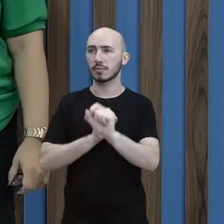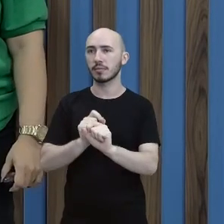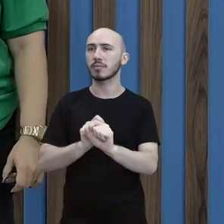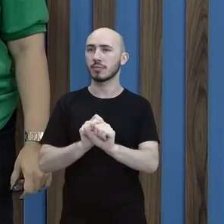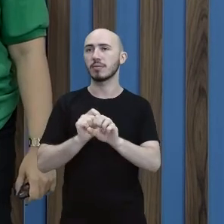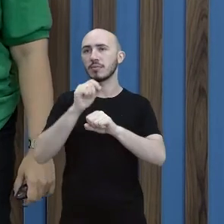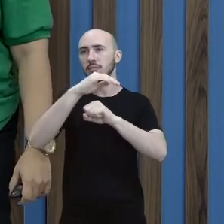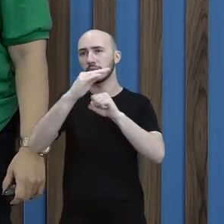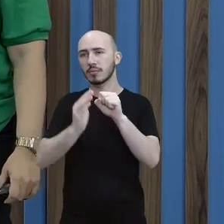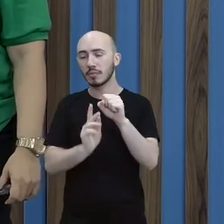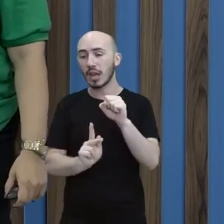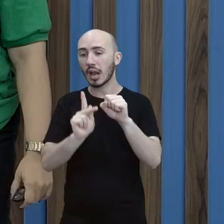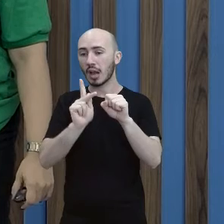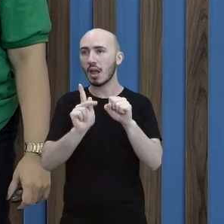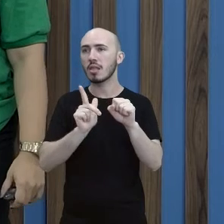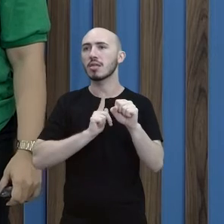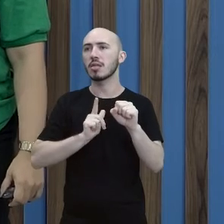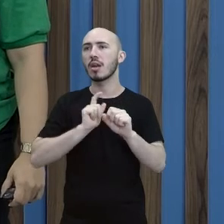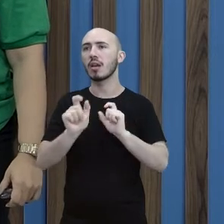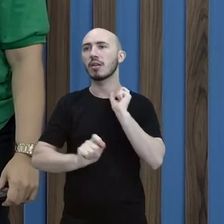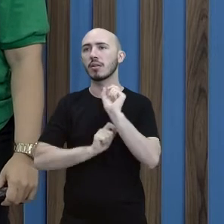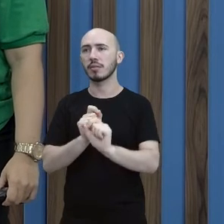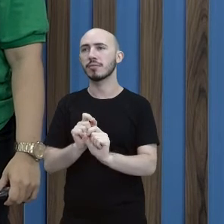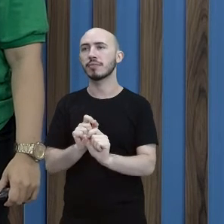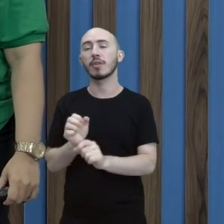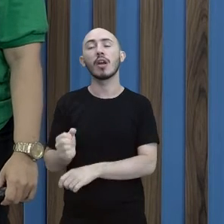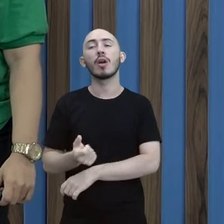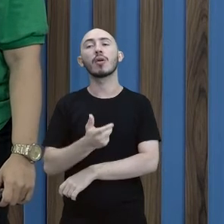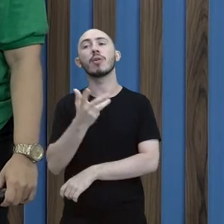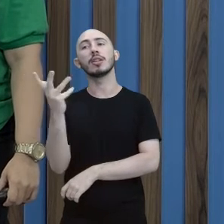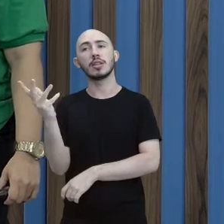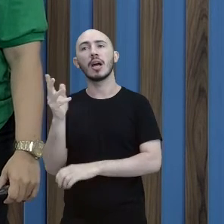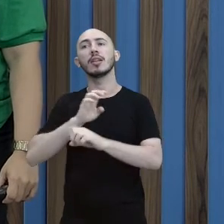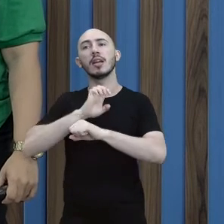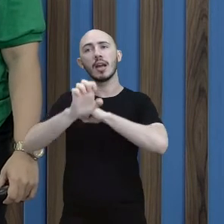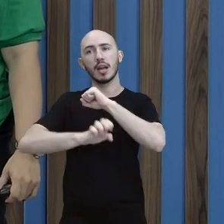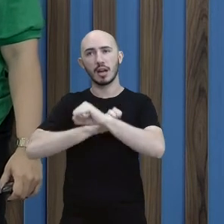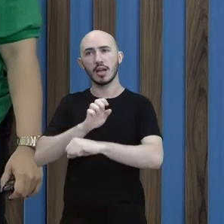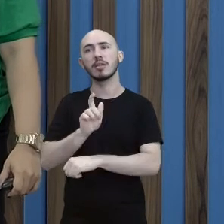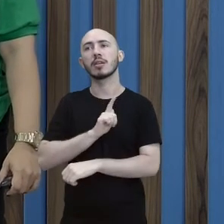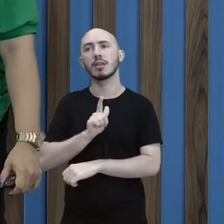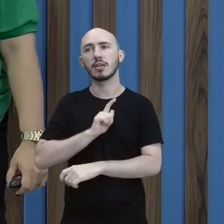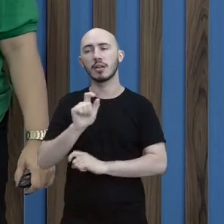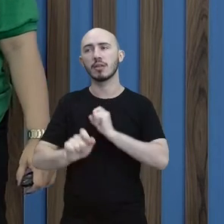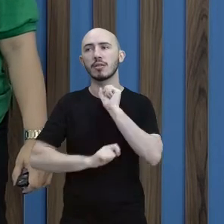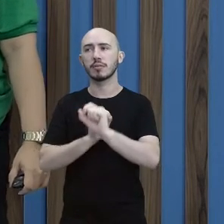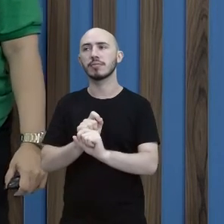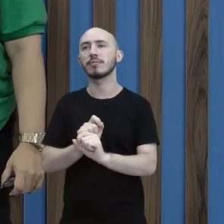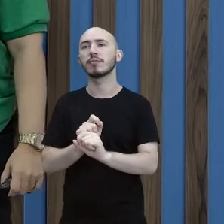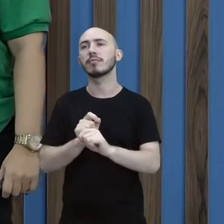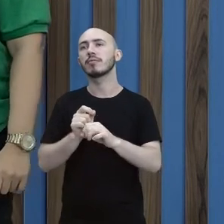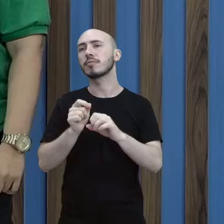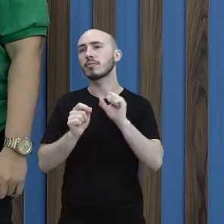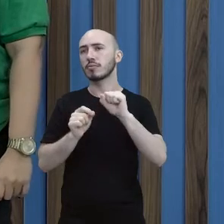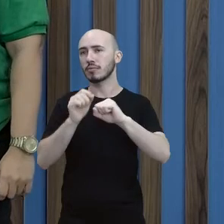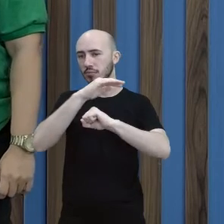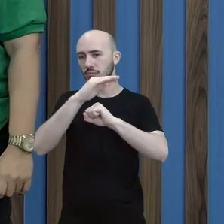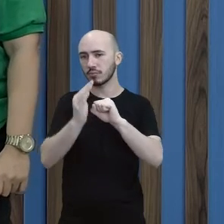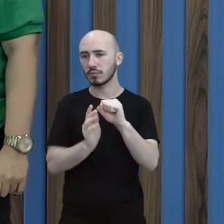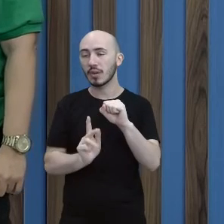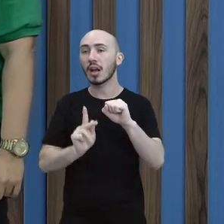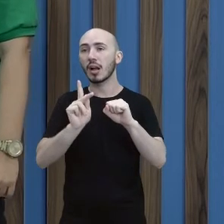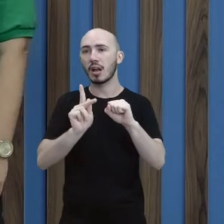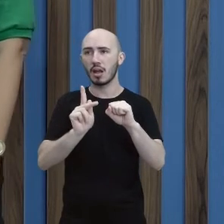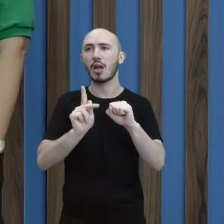mais próxima, né? Vamos ver aqui, gente, a quantidade de elétrons em cada camada, né? Da camada mais próxima até a